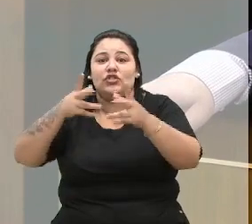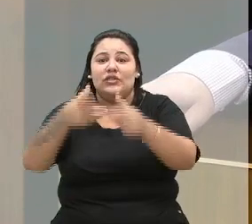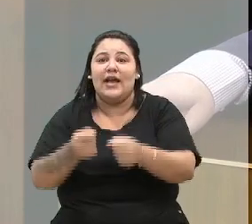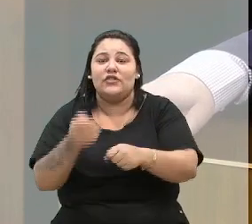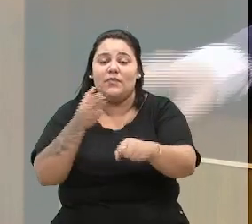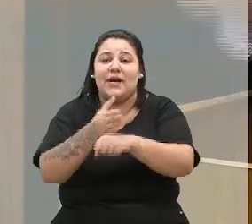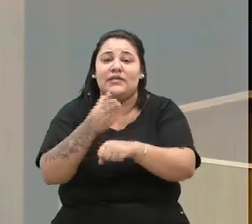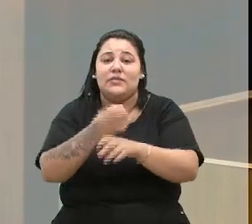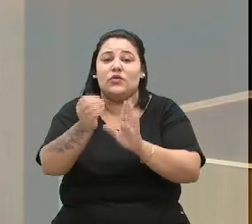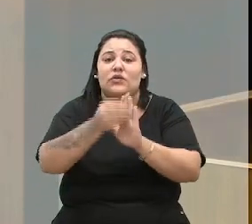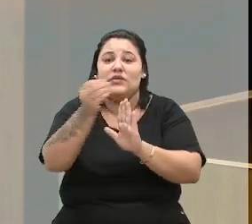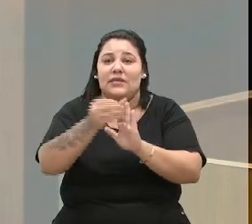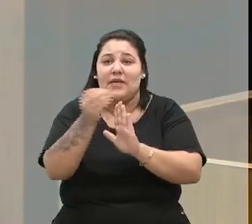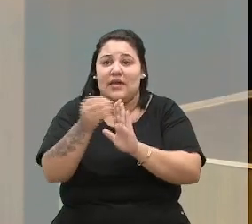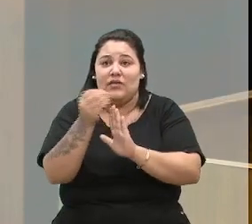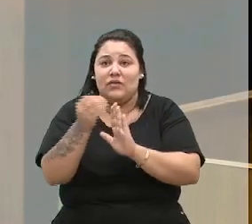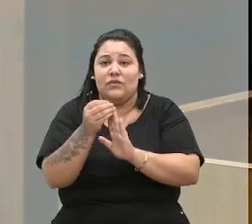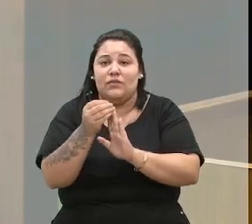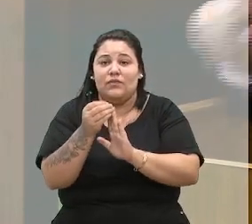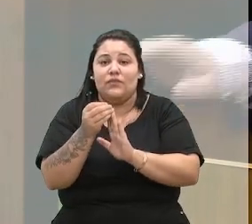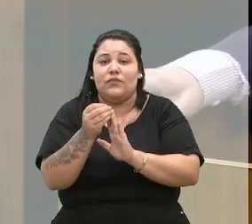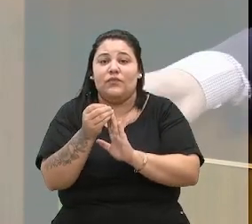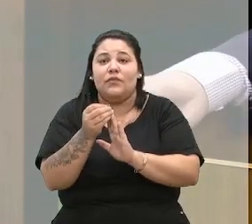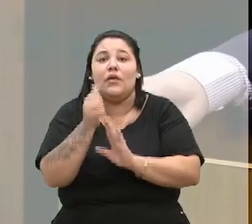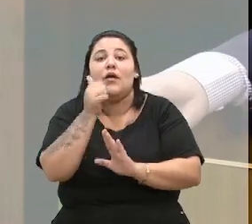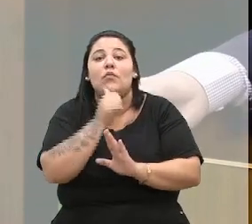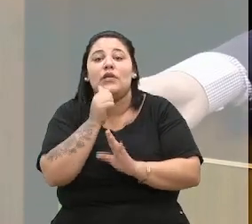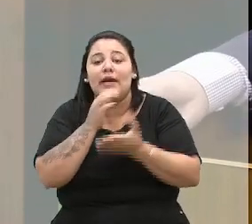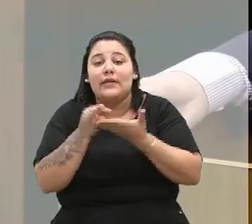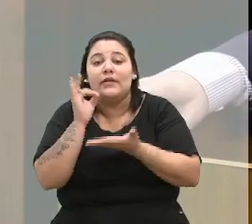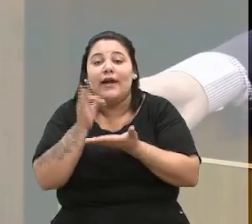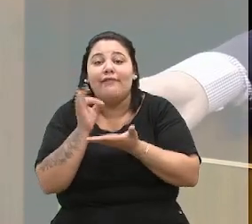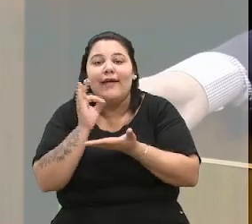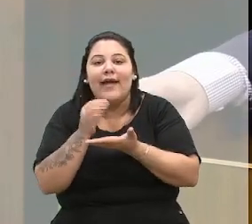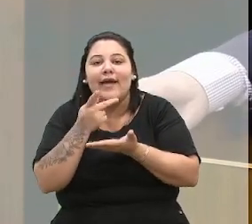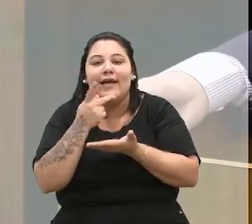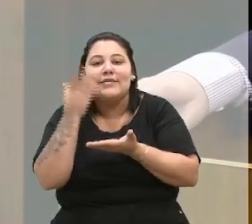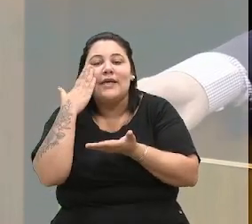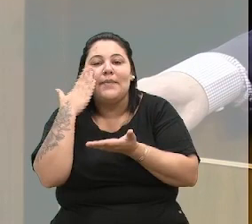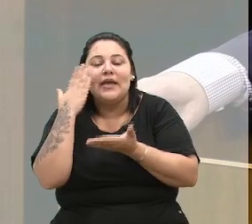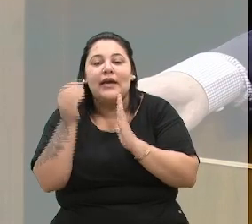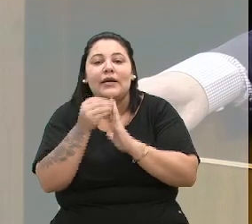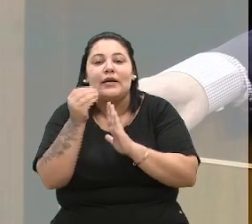mandou. A senhora da limpeza do cafezinho.